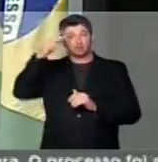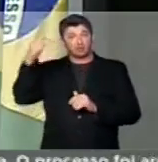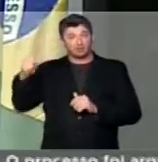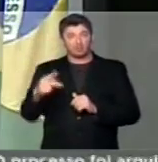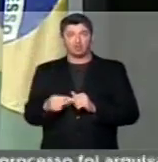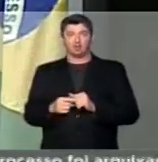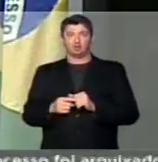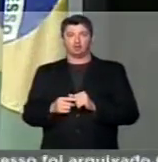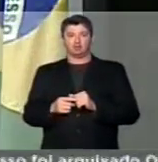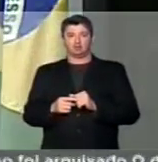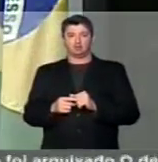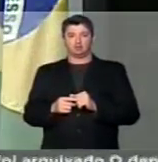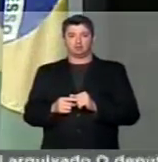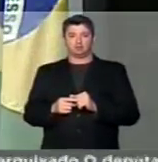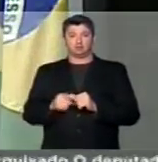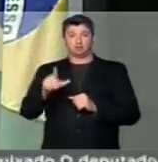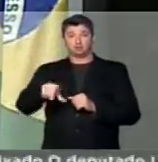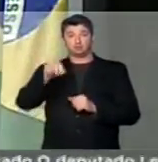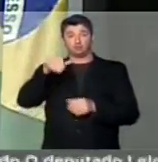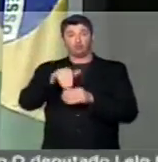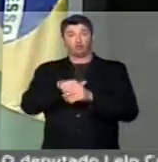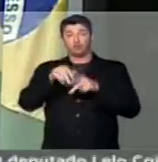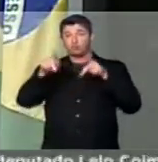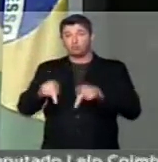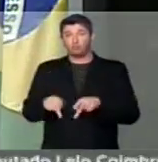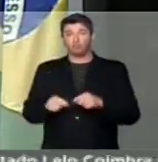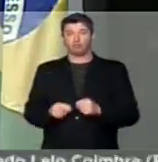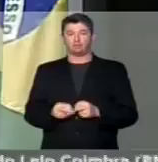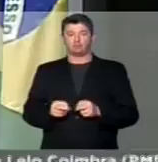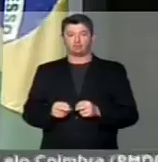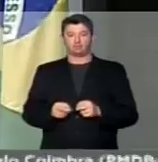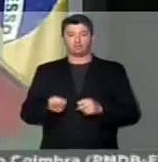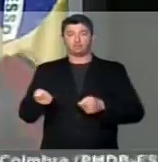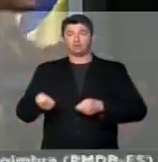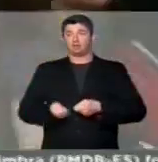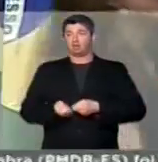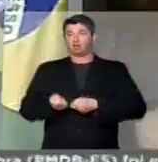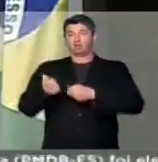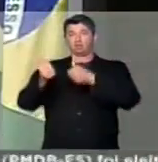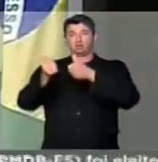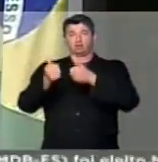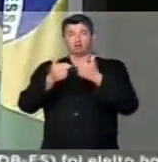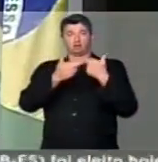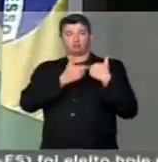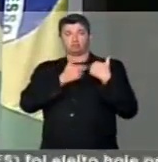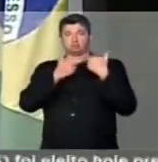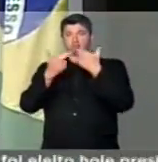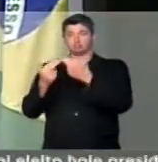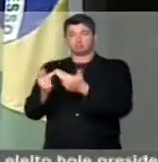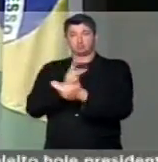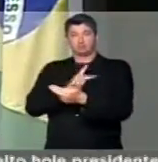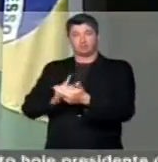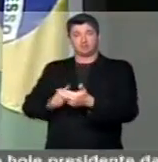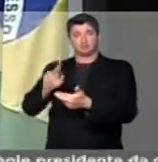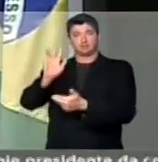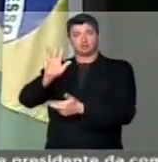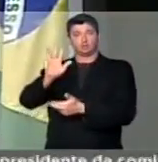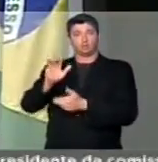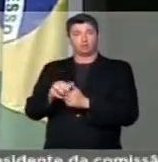história, eleita pelo voto popular, entregando o mandato ao